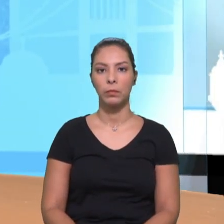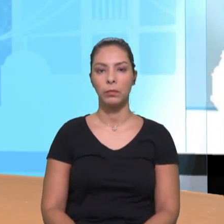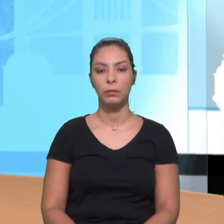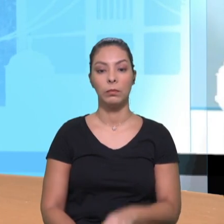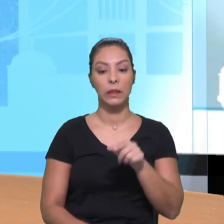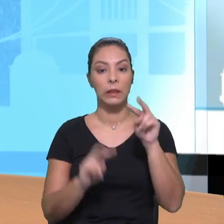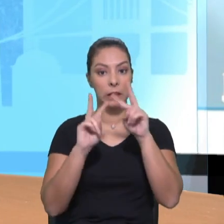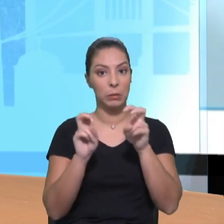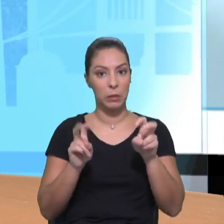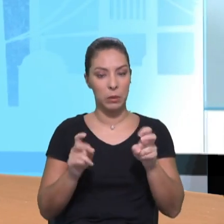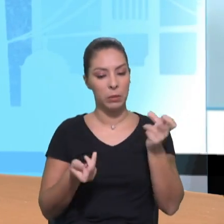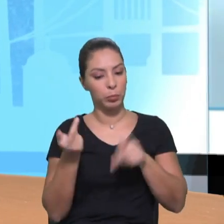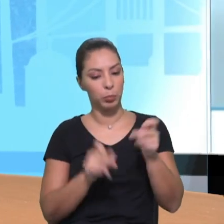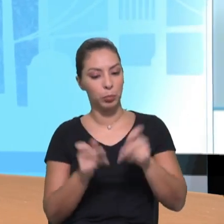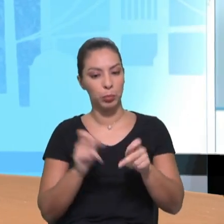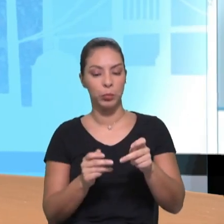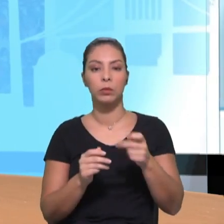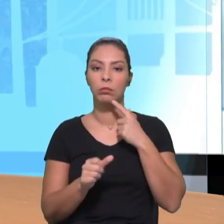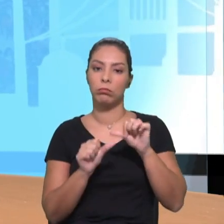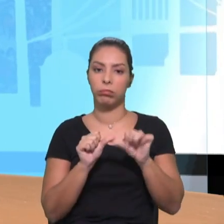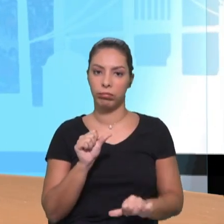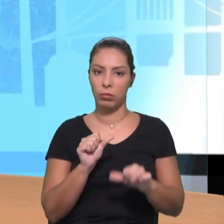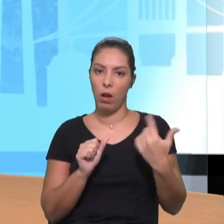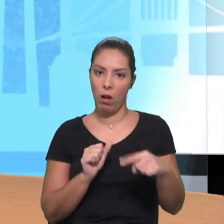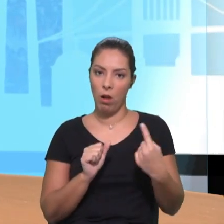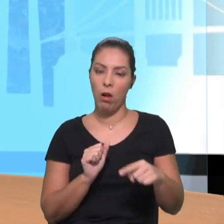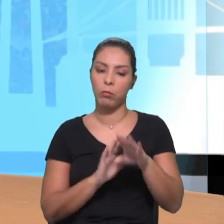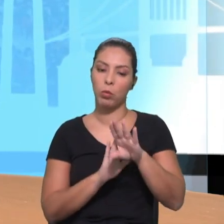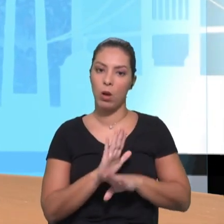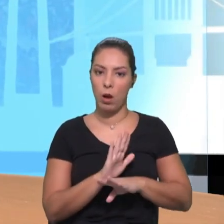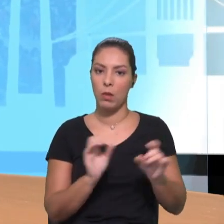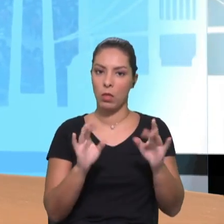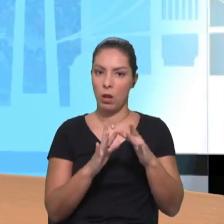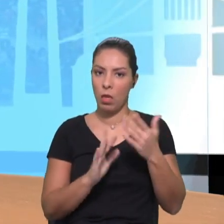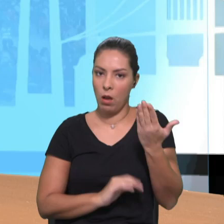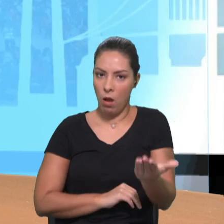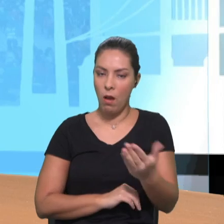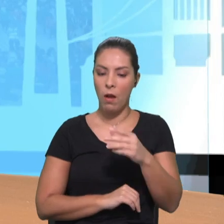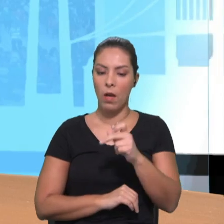Este e outros acontecimentos da atualidade informativa passam pelo sítio da internet em